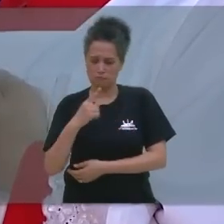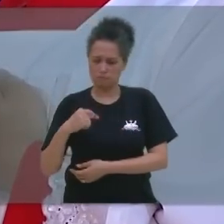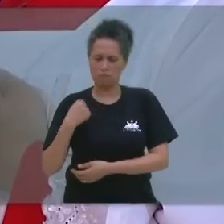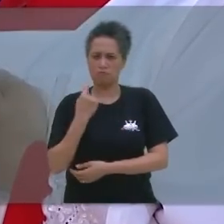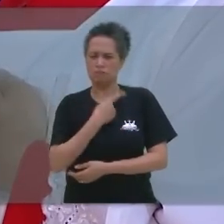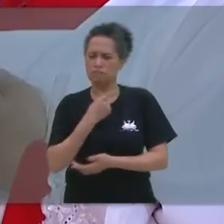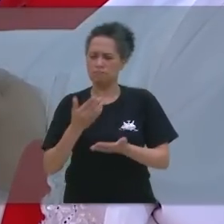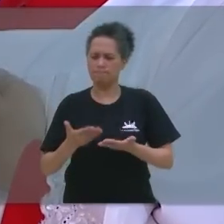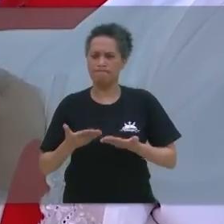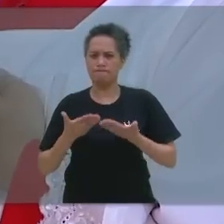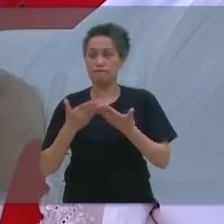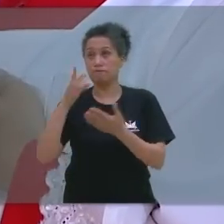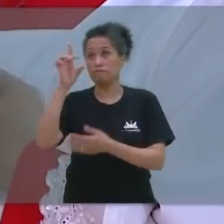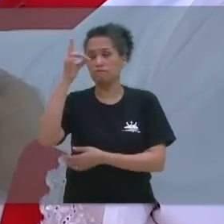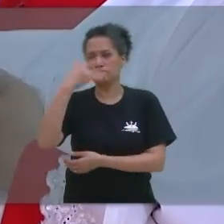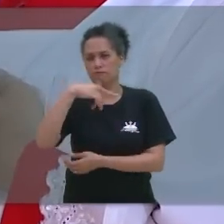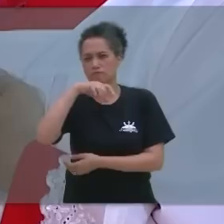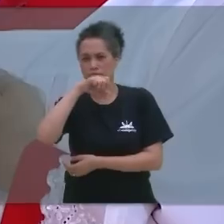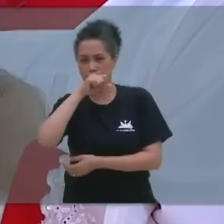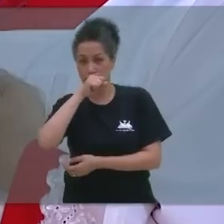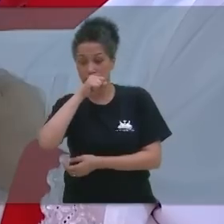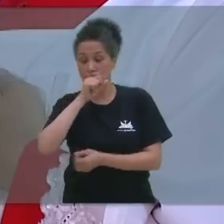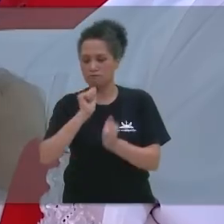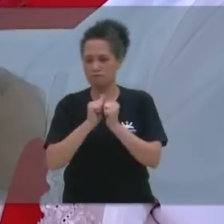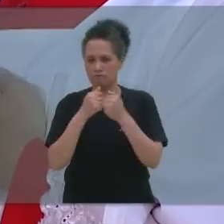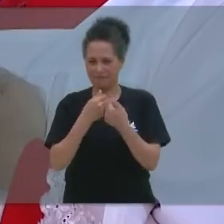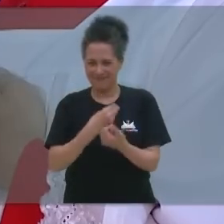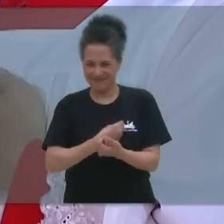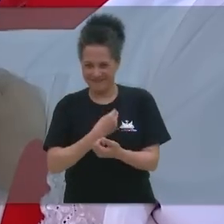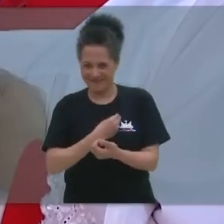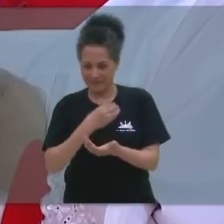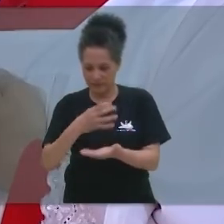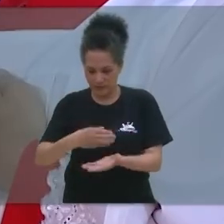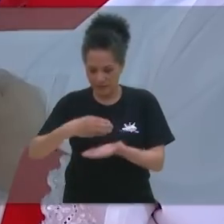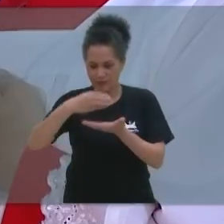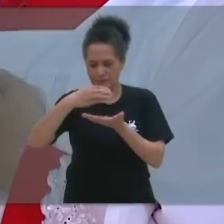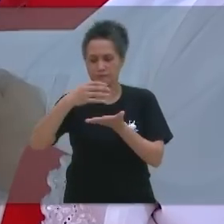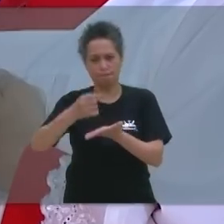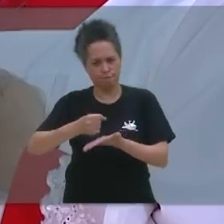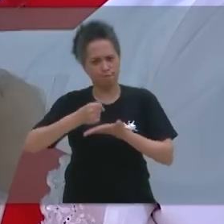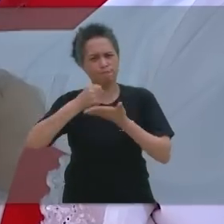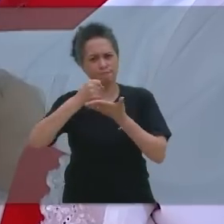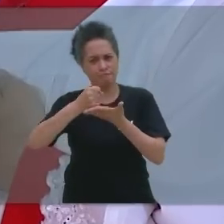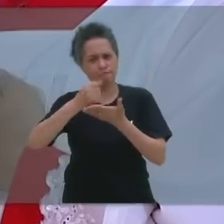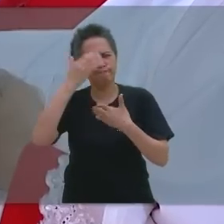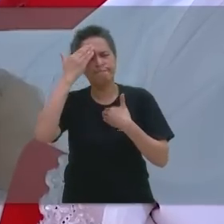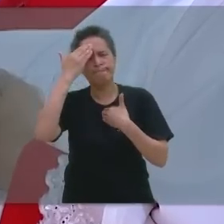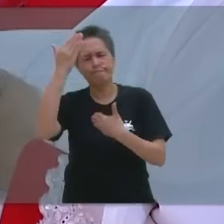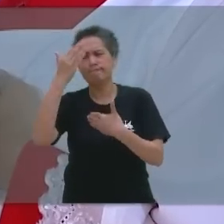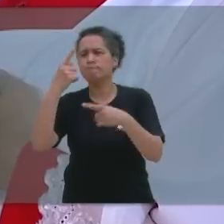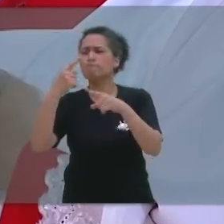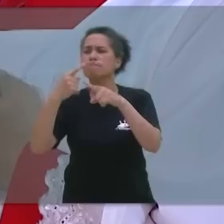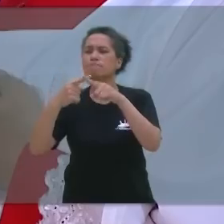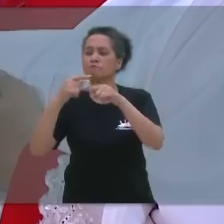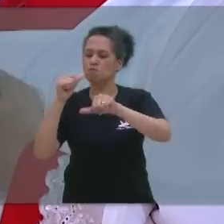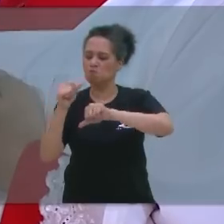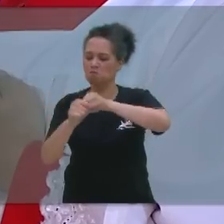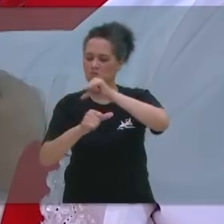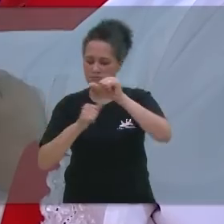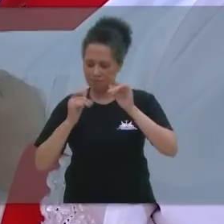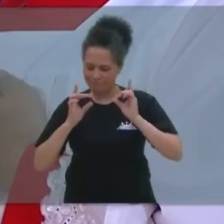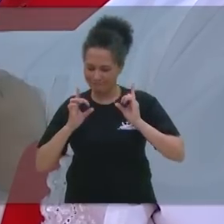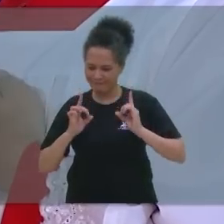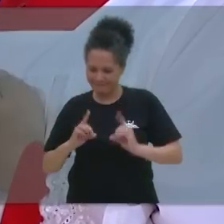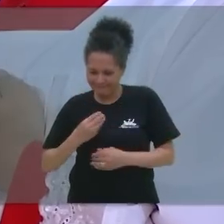vos oferecemos, ó Pai, o pão da vida, o cálice da salvação, e vos agradecemos porque nos tornastes dignos de